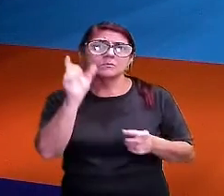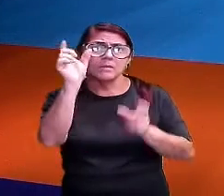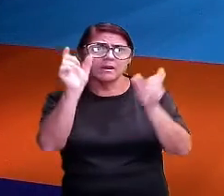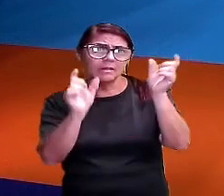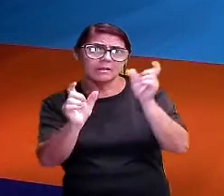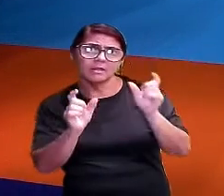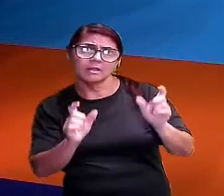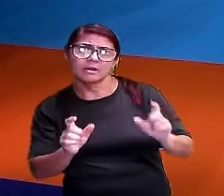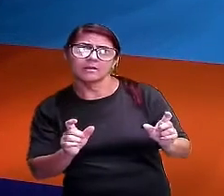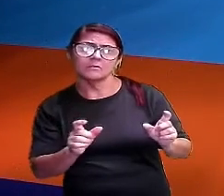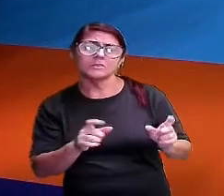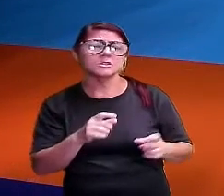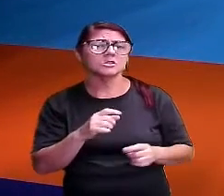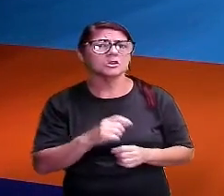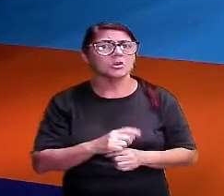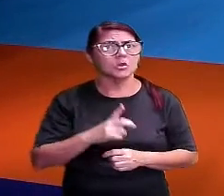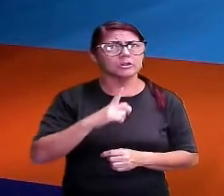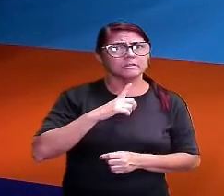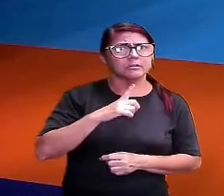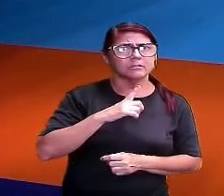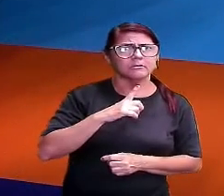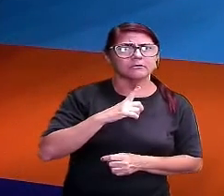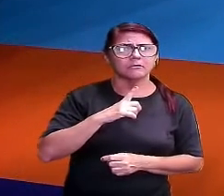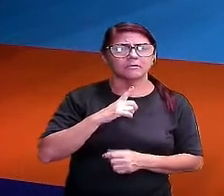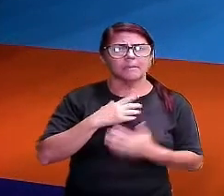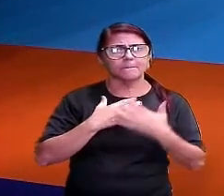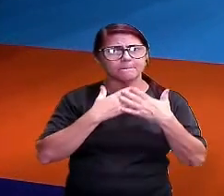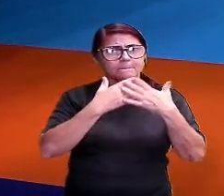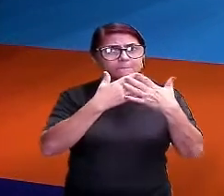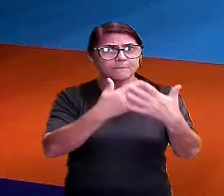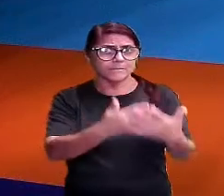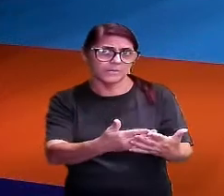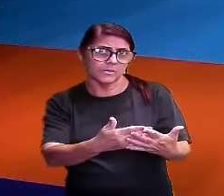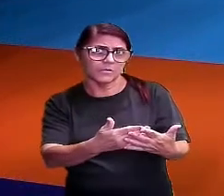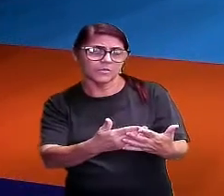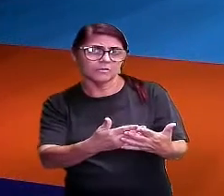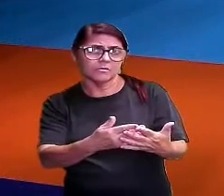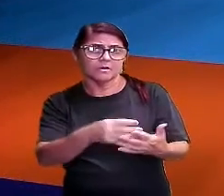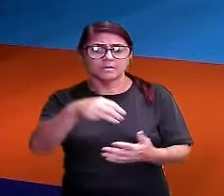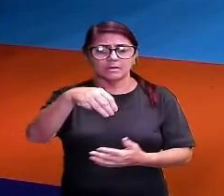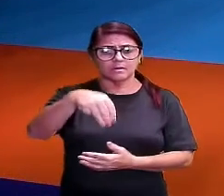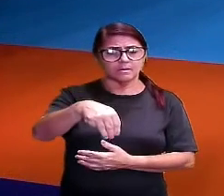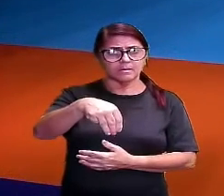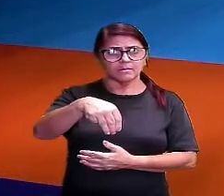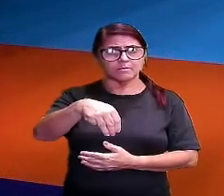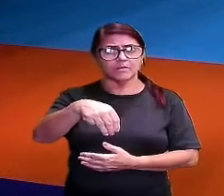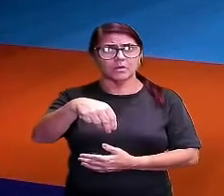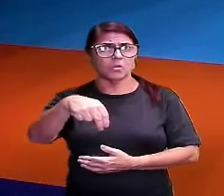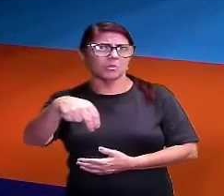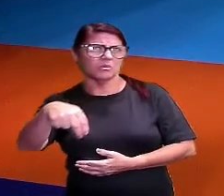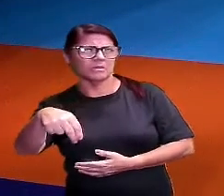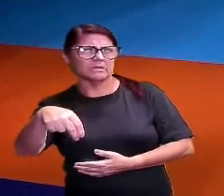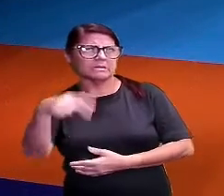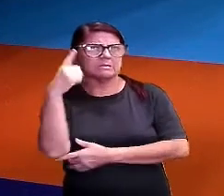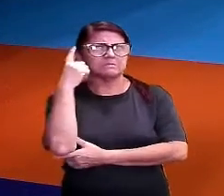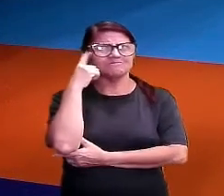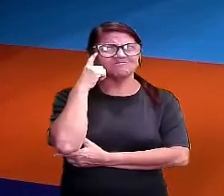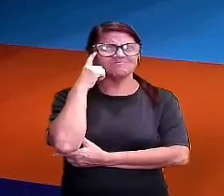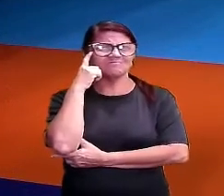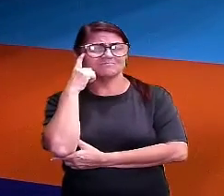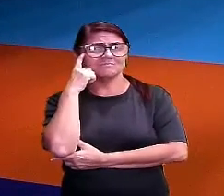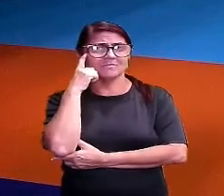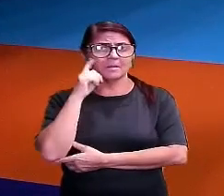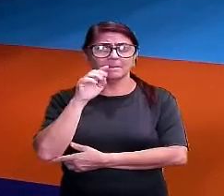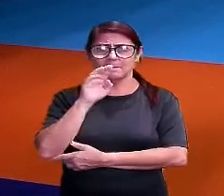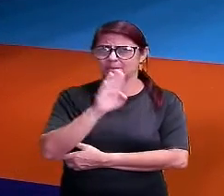tiver, lá olha a dica, quando tiver lá na prova para vocês escreverem M ou N antes do P ou do B, para saber